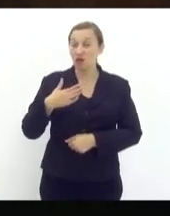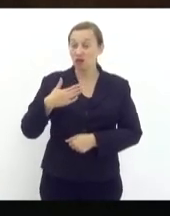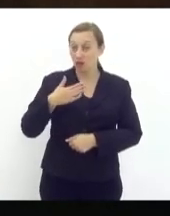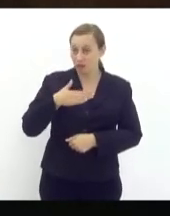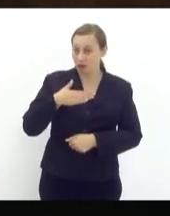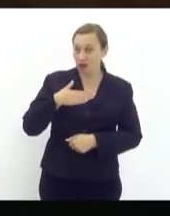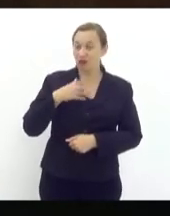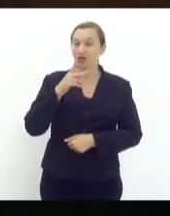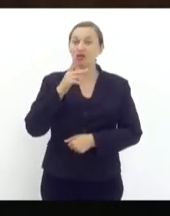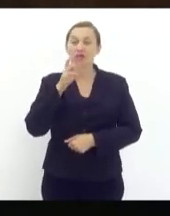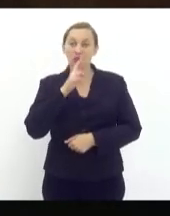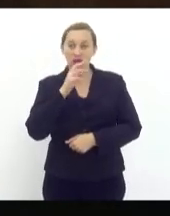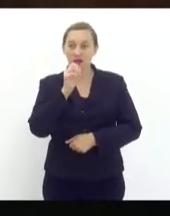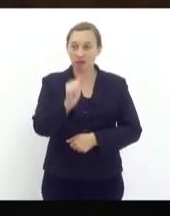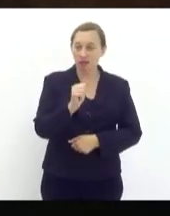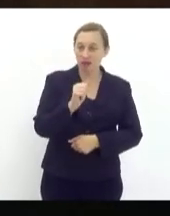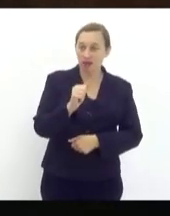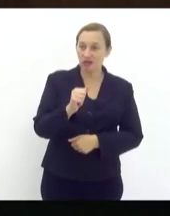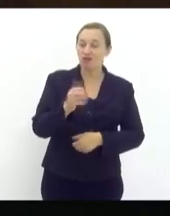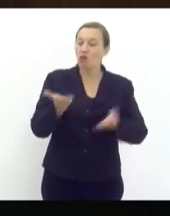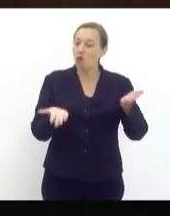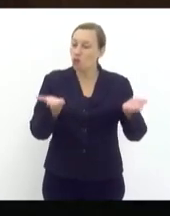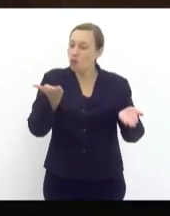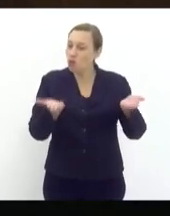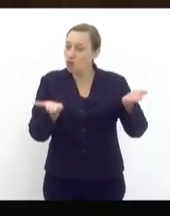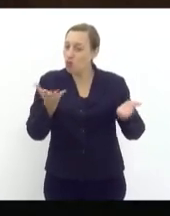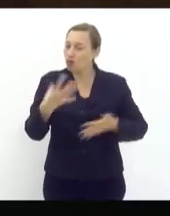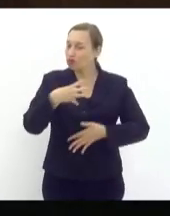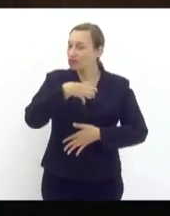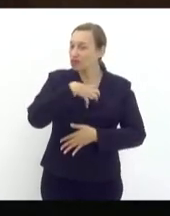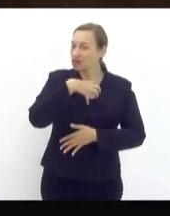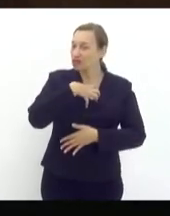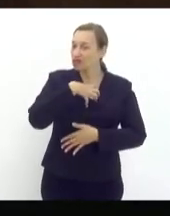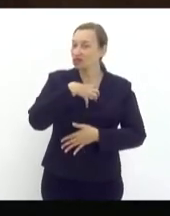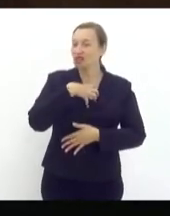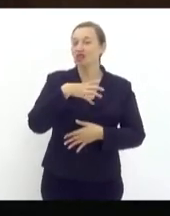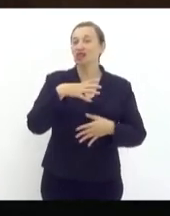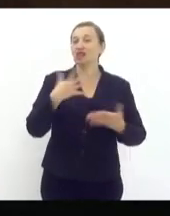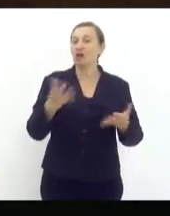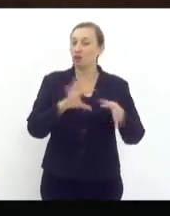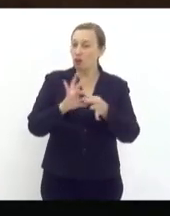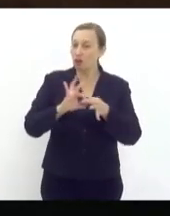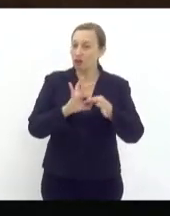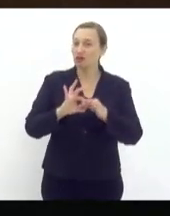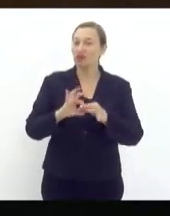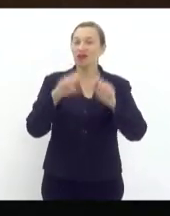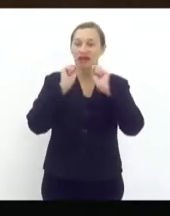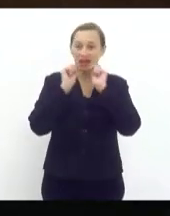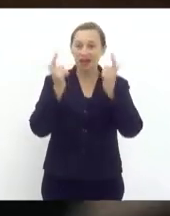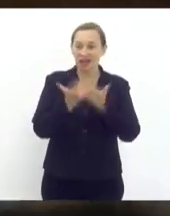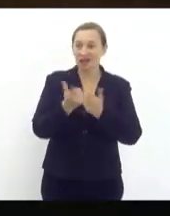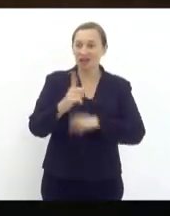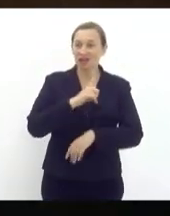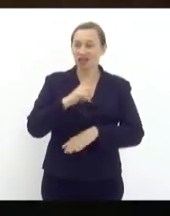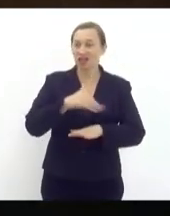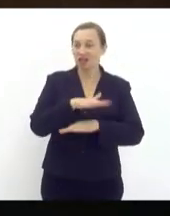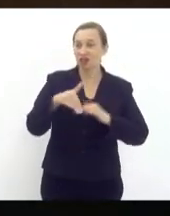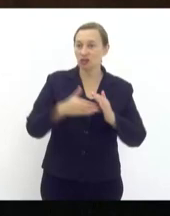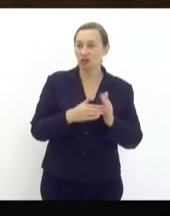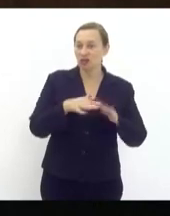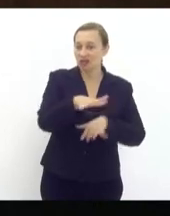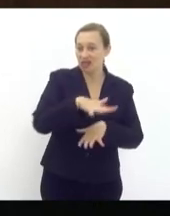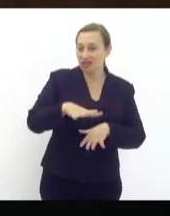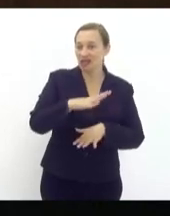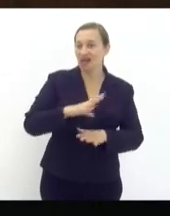expressa o sentimento de Equilíbrio e de convívio eficiente que essa casa vem tendo de todas as esferas políticas